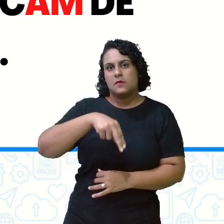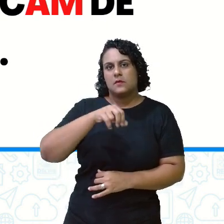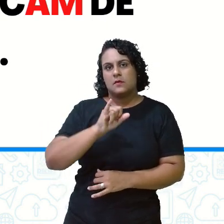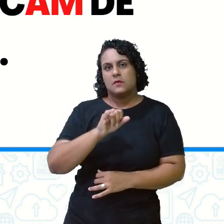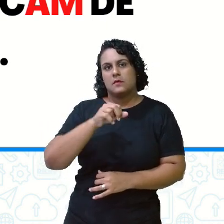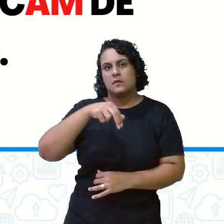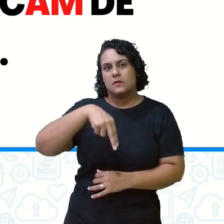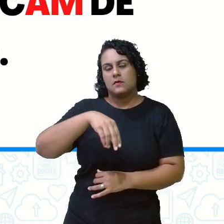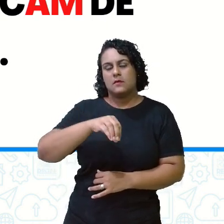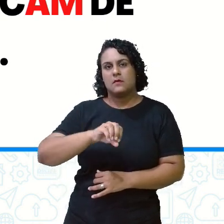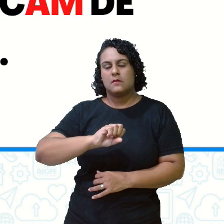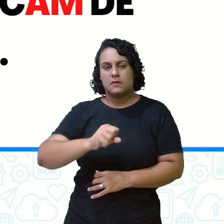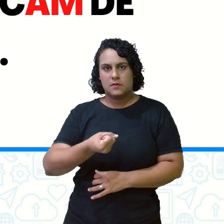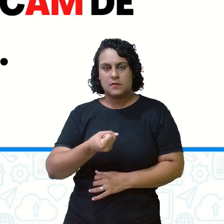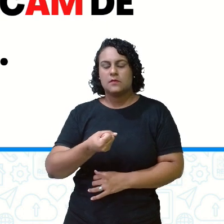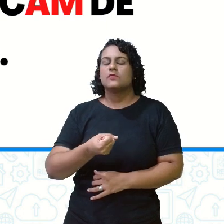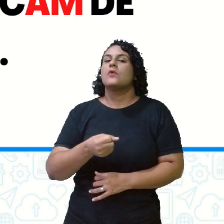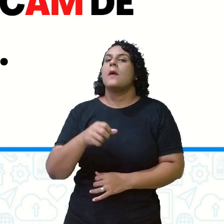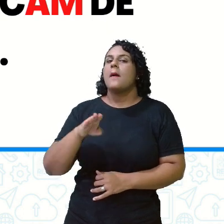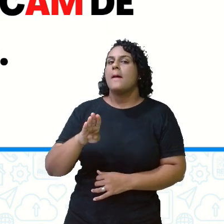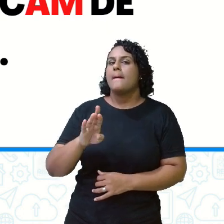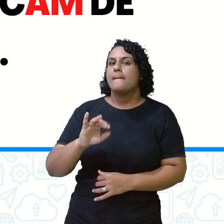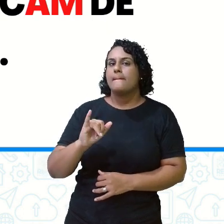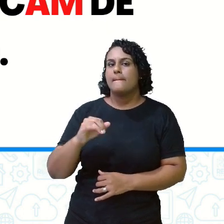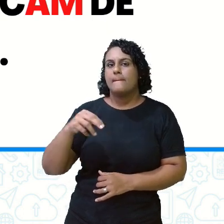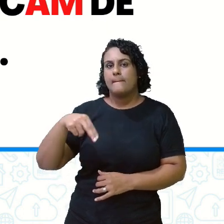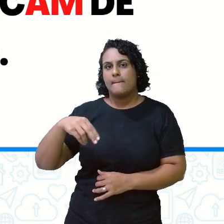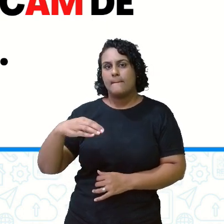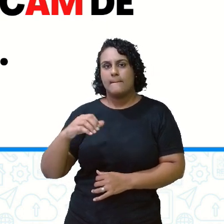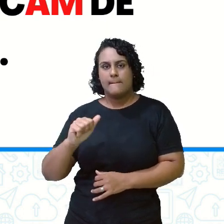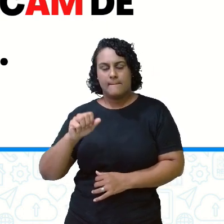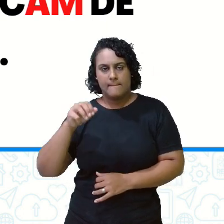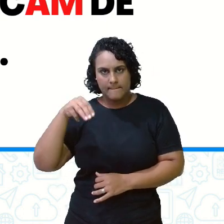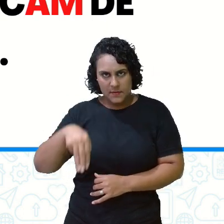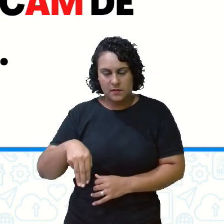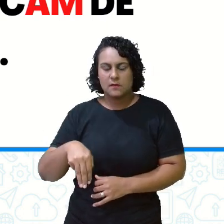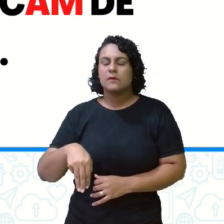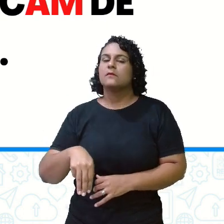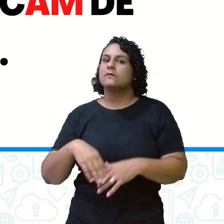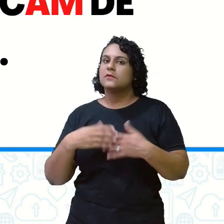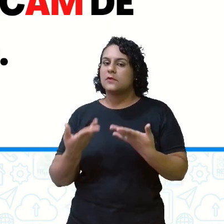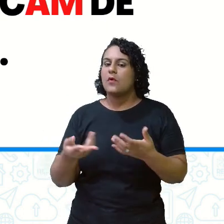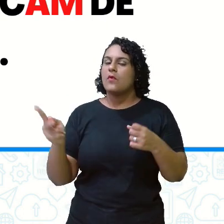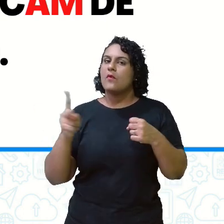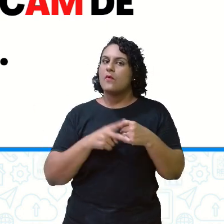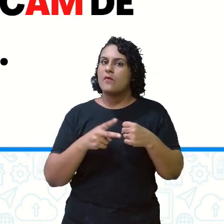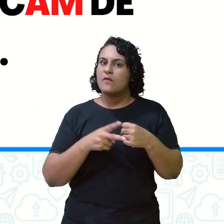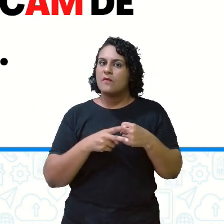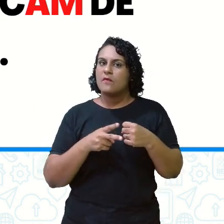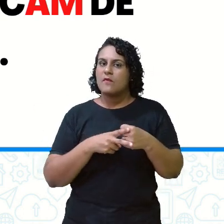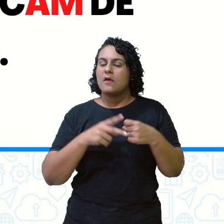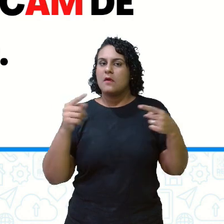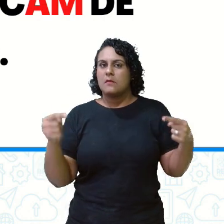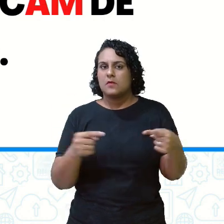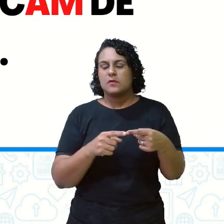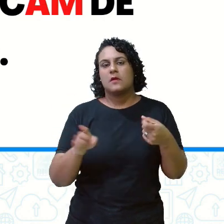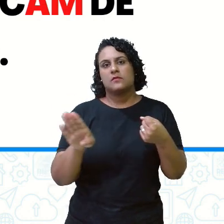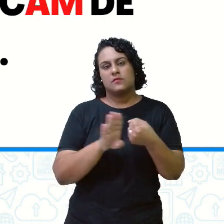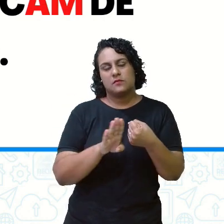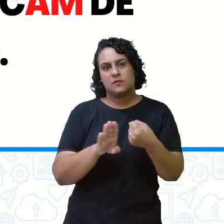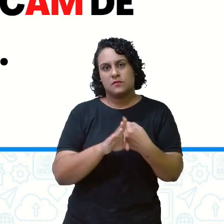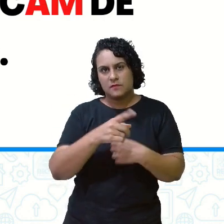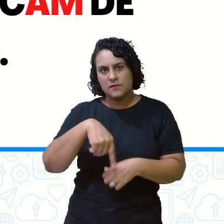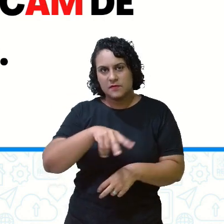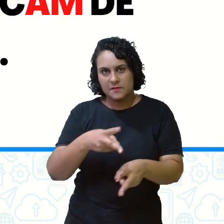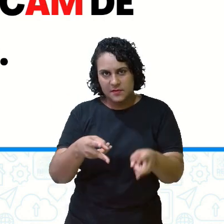brincam. Então, o artigo está concordando com o substantivo e o verbo está concordando com o substantivo. Vocês